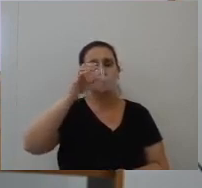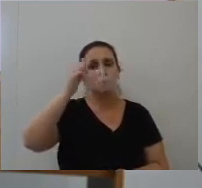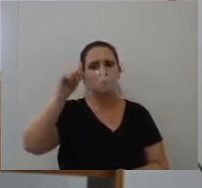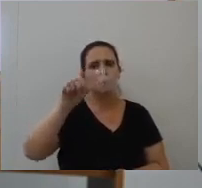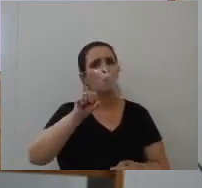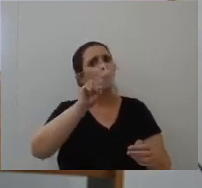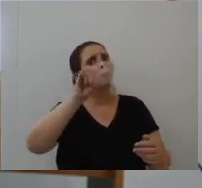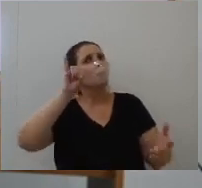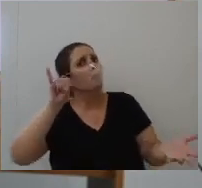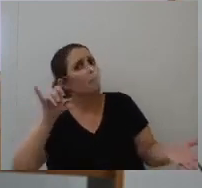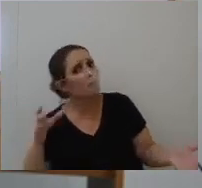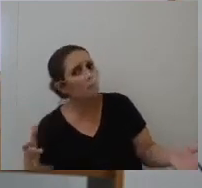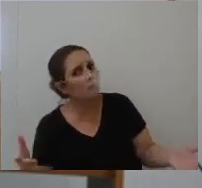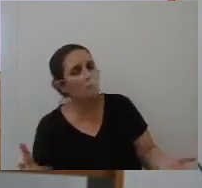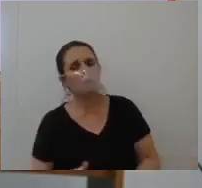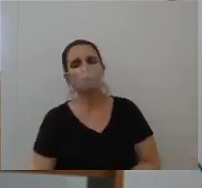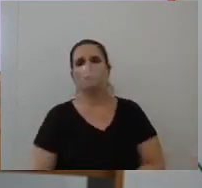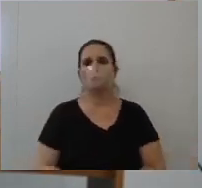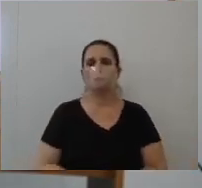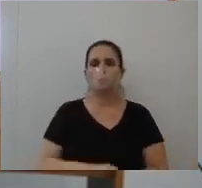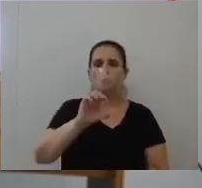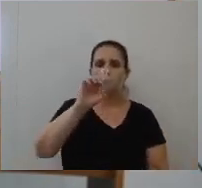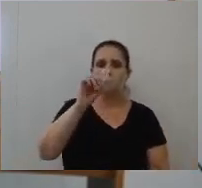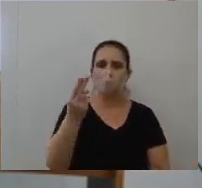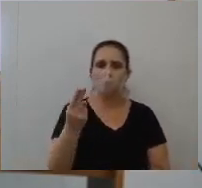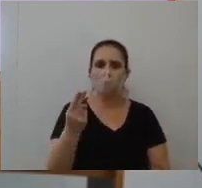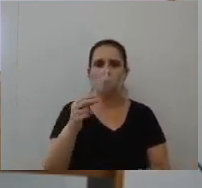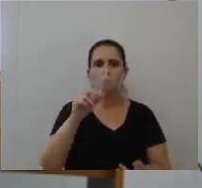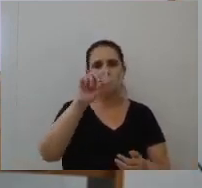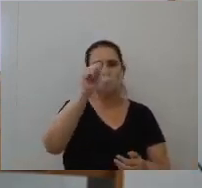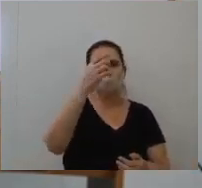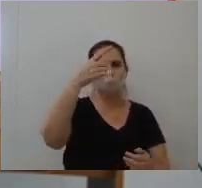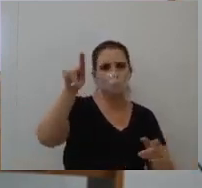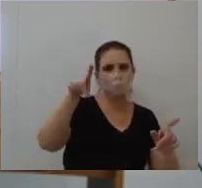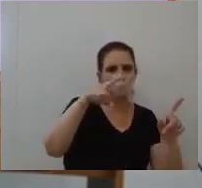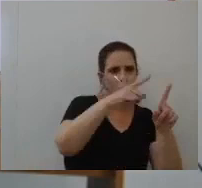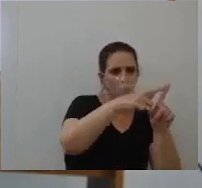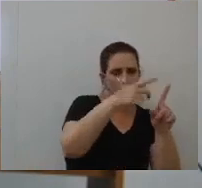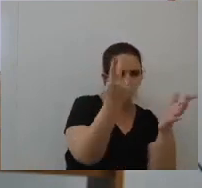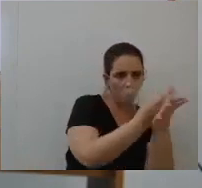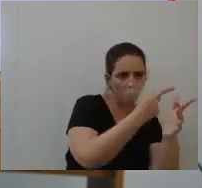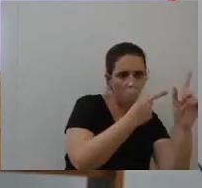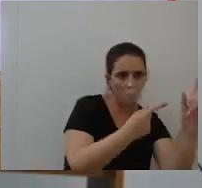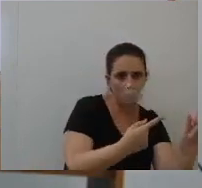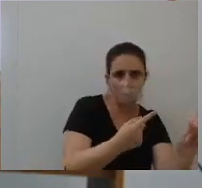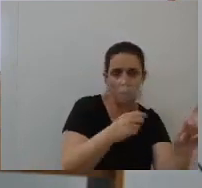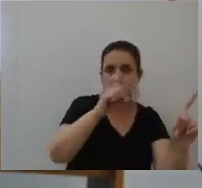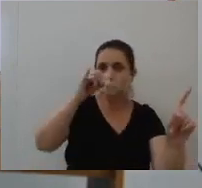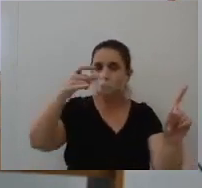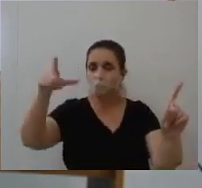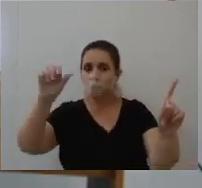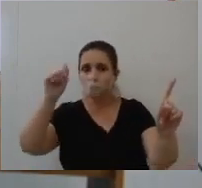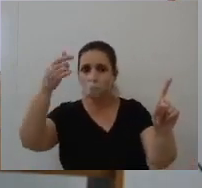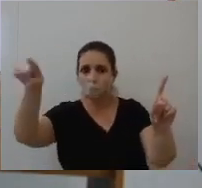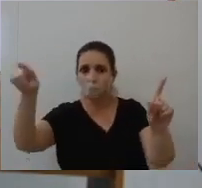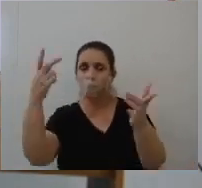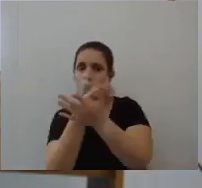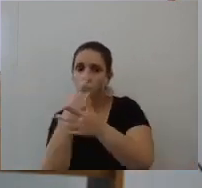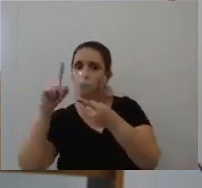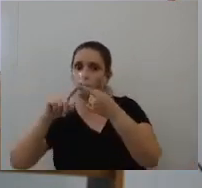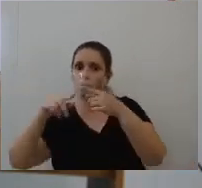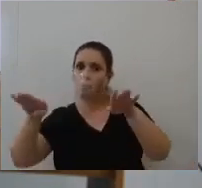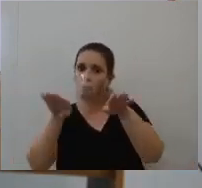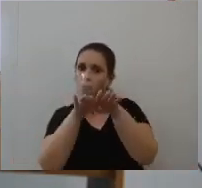expressam ideia de condição. Ou seja, uma ação só vai acontecer se outra também acontecer.